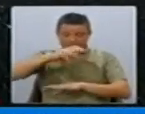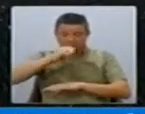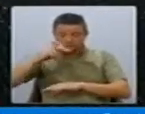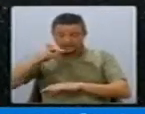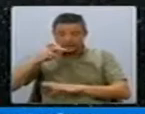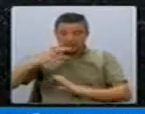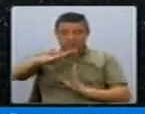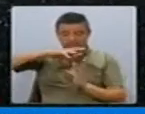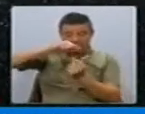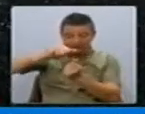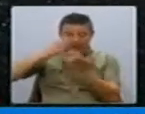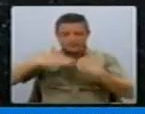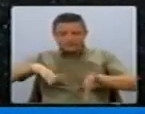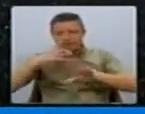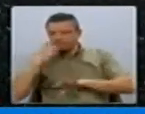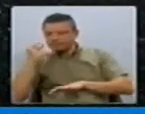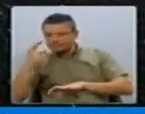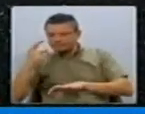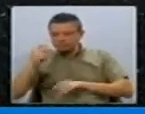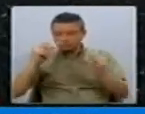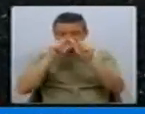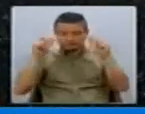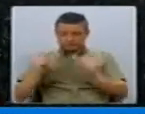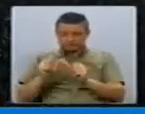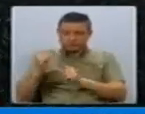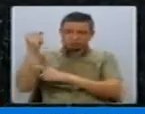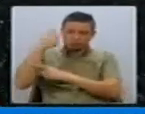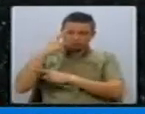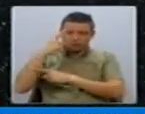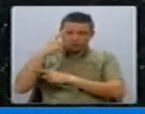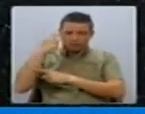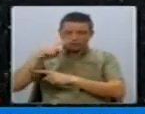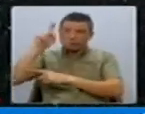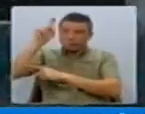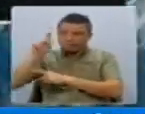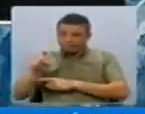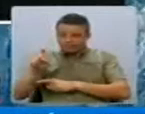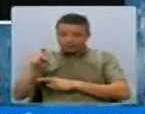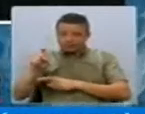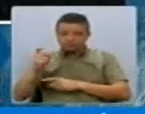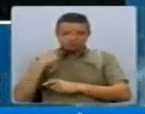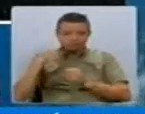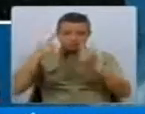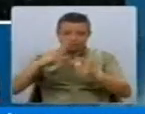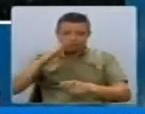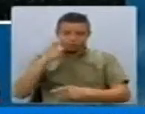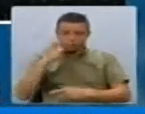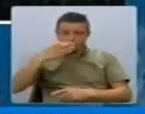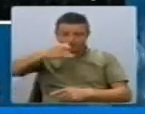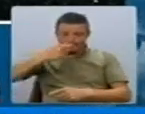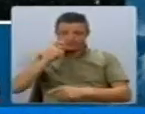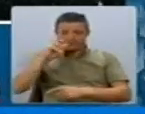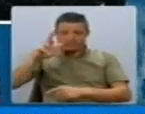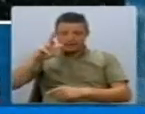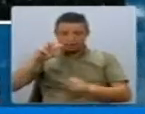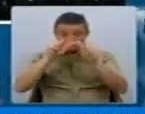nós sabemos de planetas parecidos com este, no nosso sistema solar, é que são planetas que têm duração de dias muito, muito pequenos. Júpiter, por exemplo, o maior dos planetas do